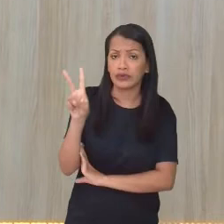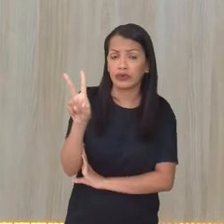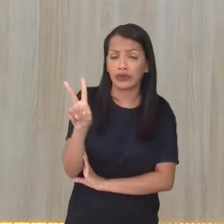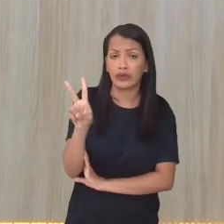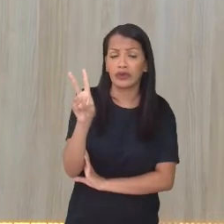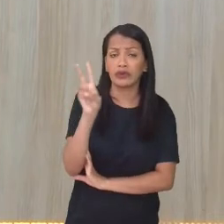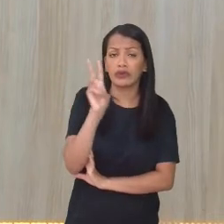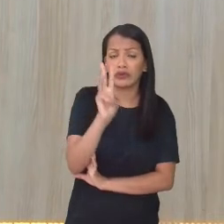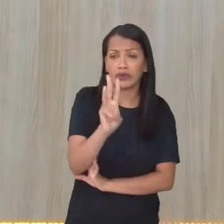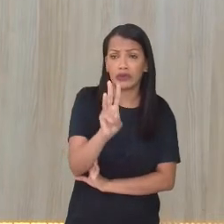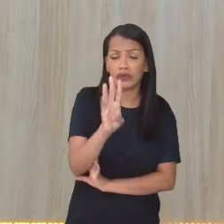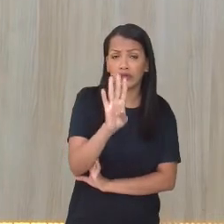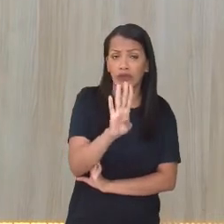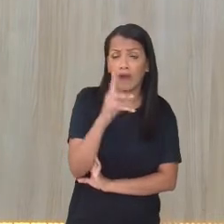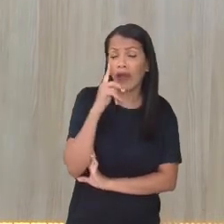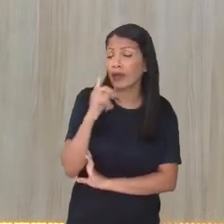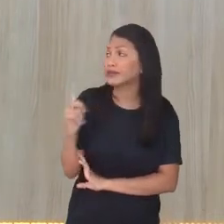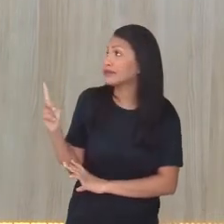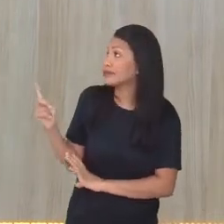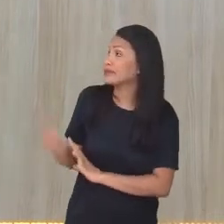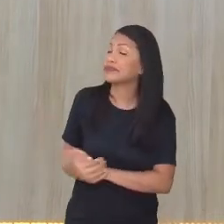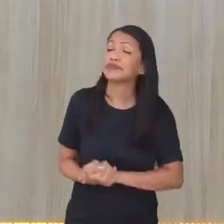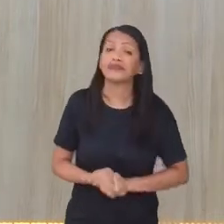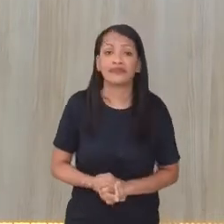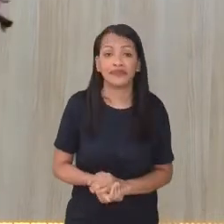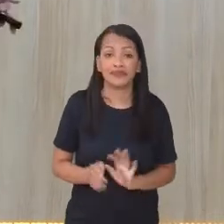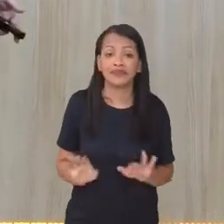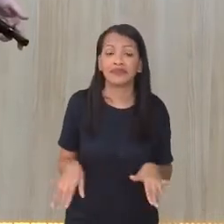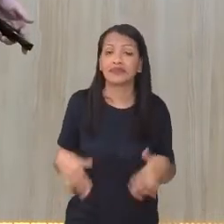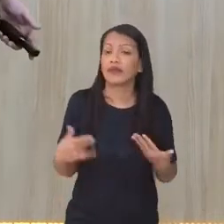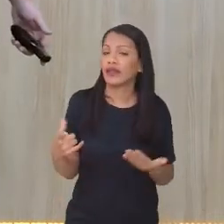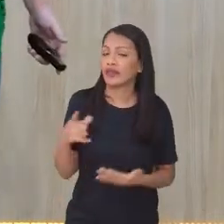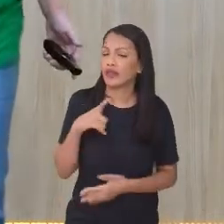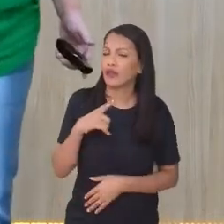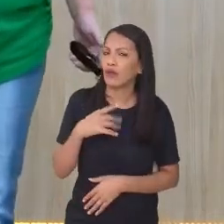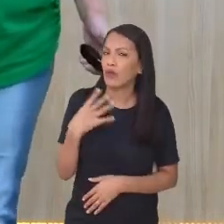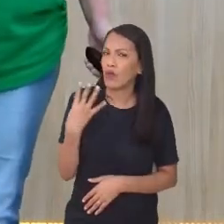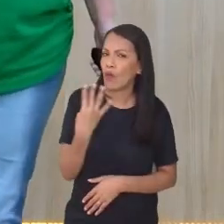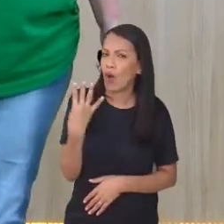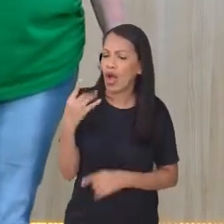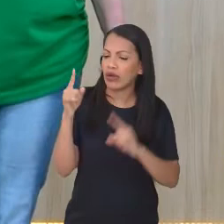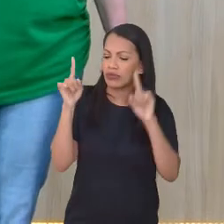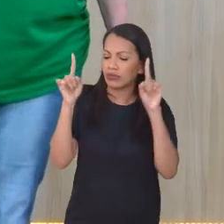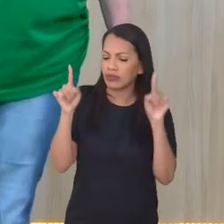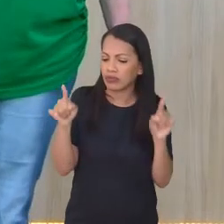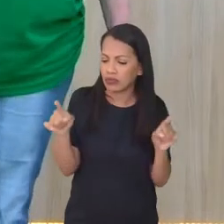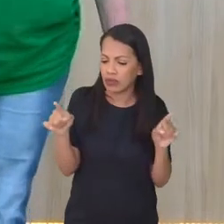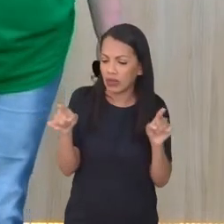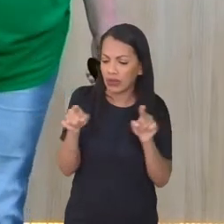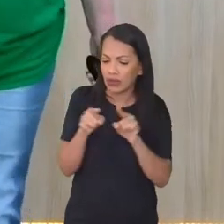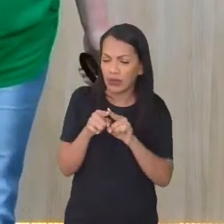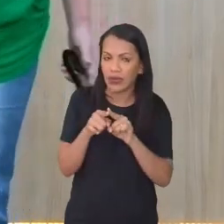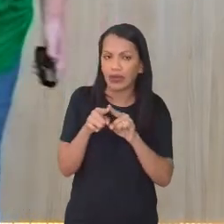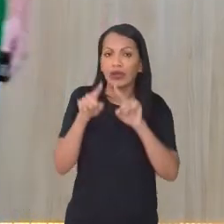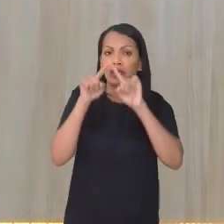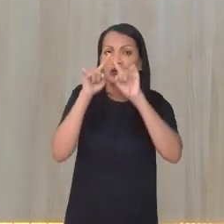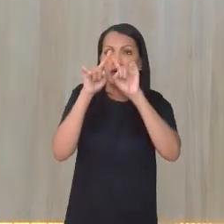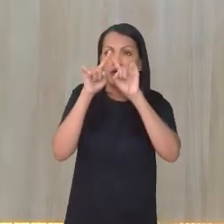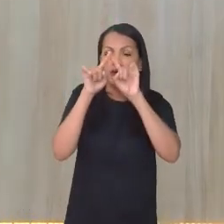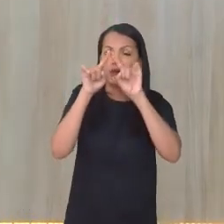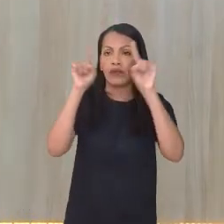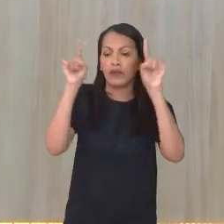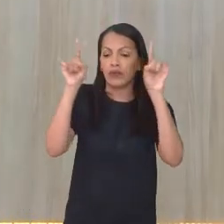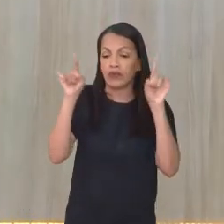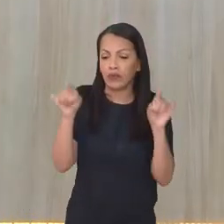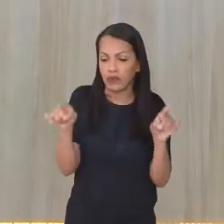2, 3, 4. Então, além de eu ter 4 lados, eu vou ter 4 vértices e